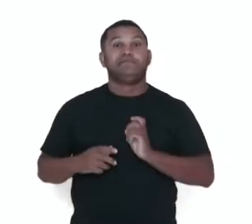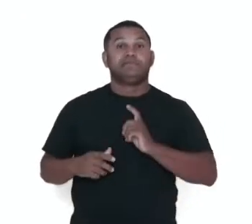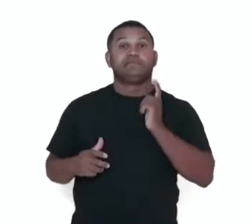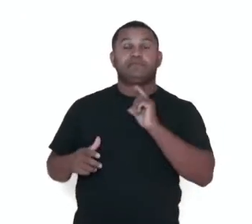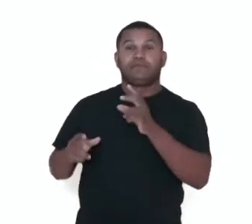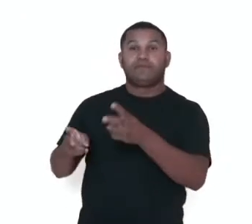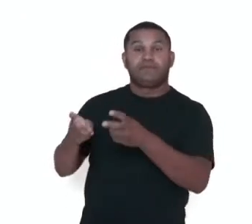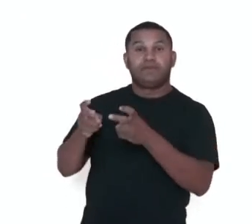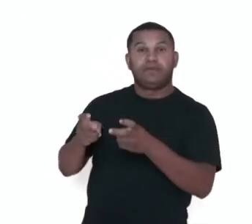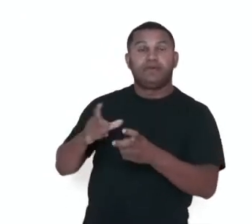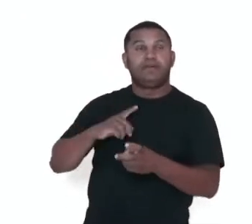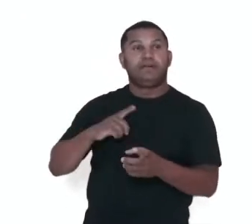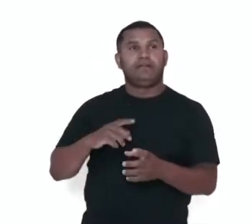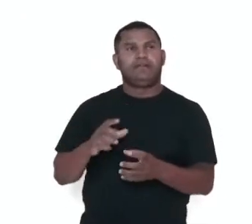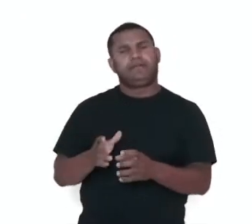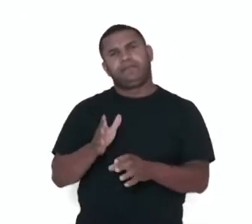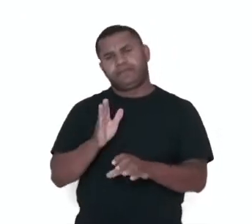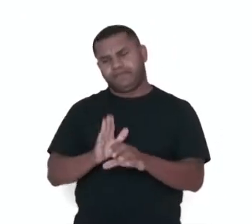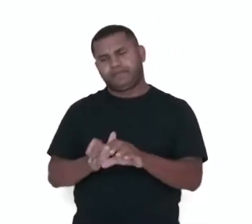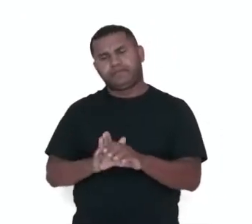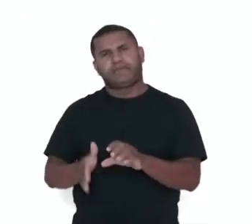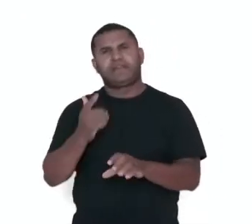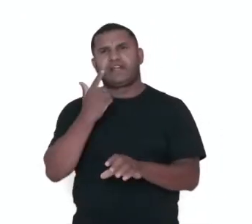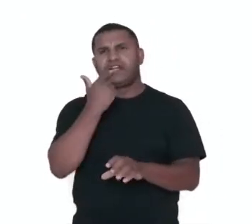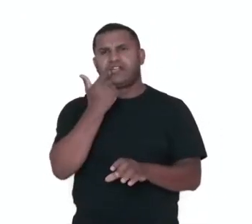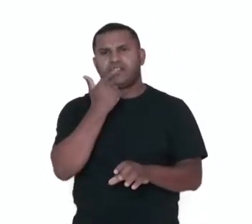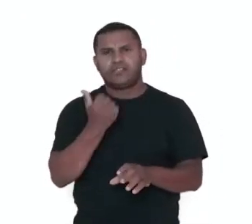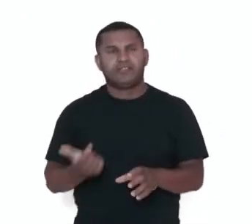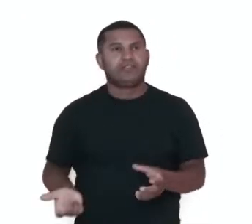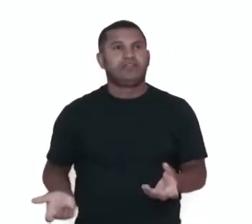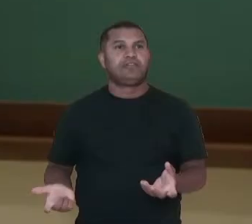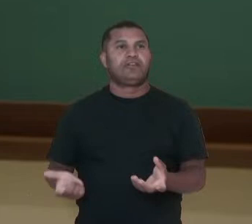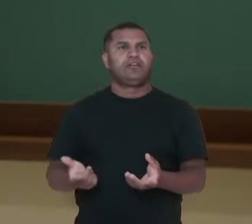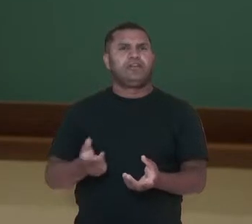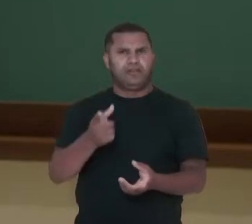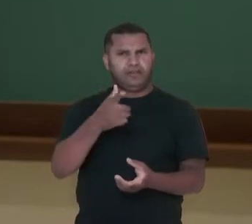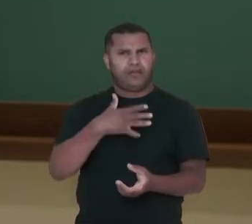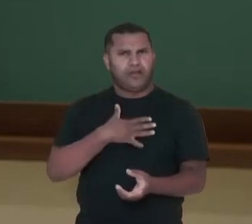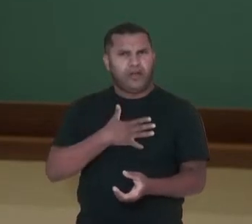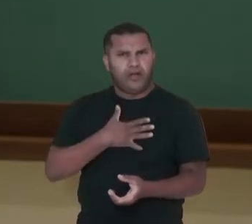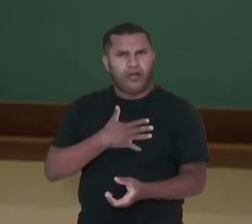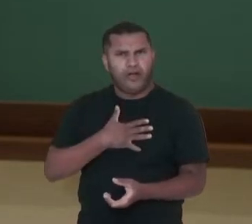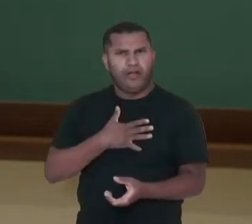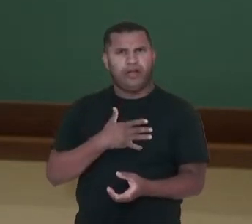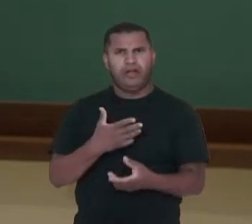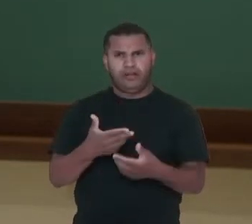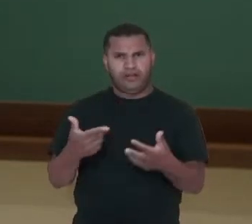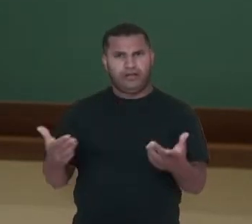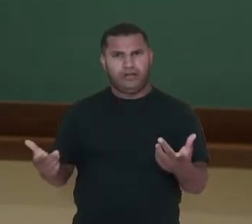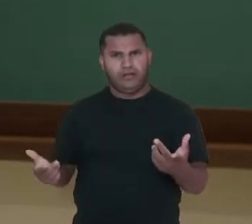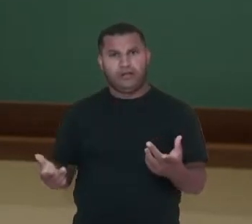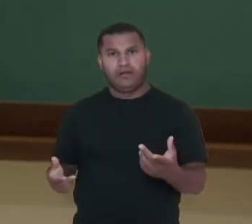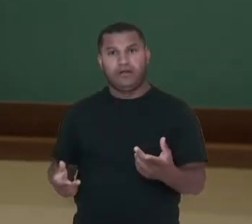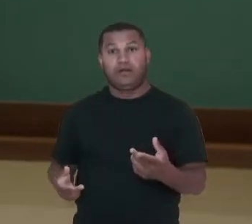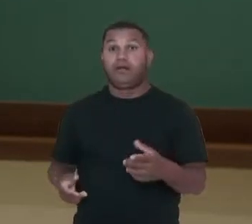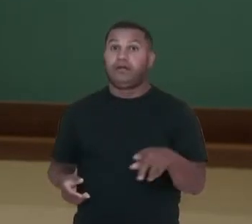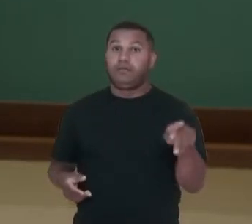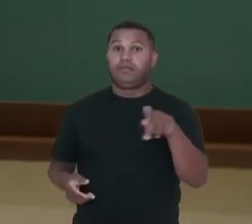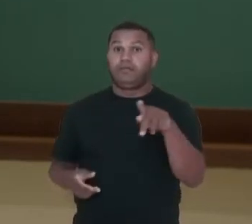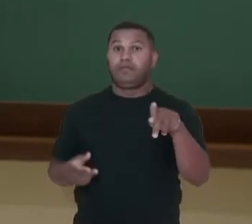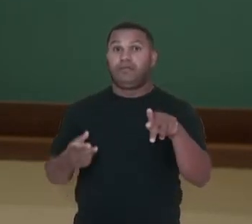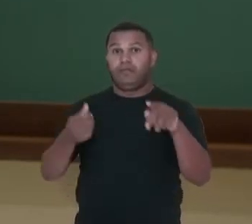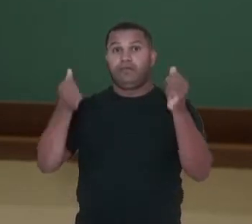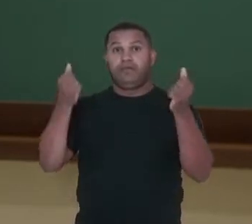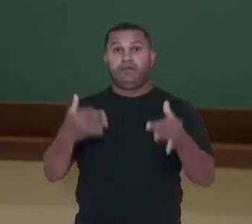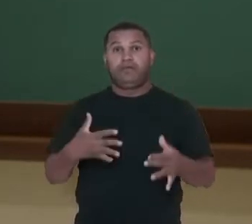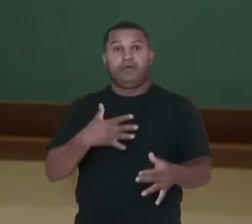aqui pimentões, pepino, tomate. Você gosta de comer essas coisas? Eu amo. Eu sou